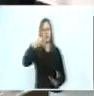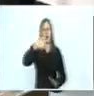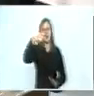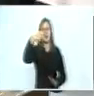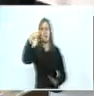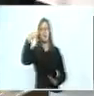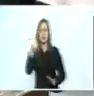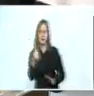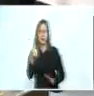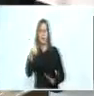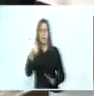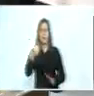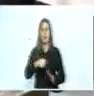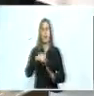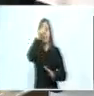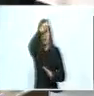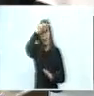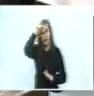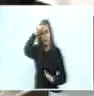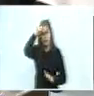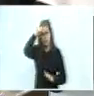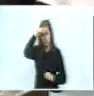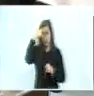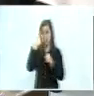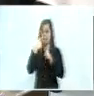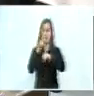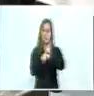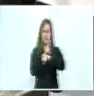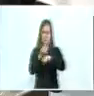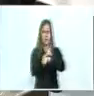775-2016, Gabinete Prefeitura Municipal de Viçosa.